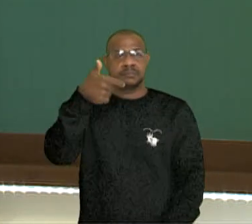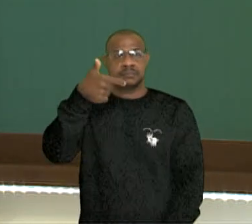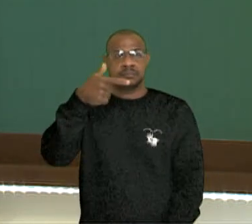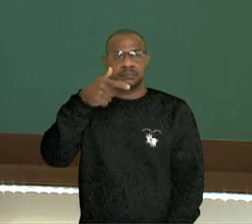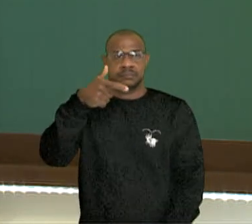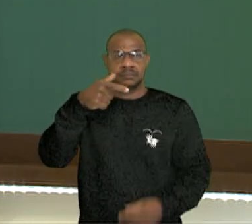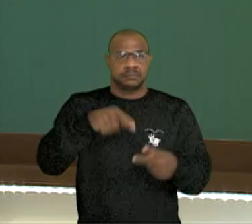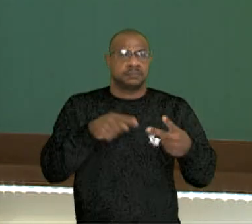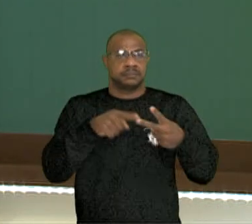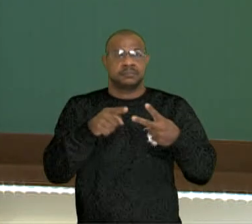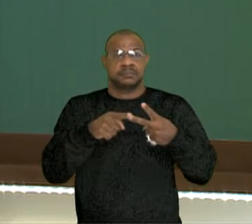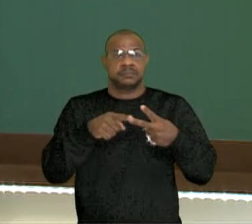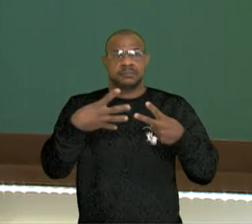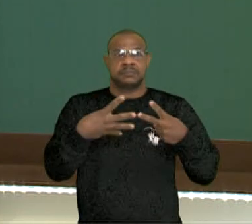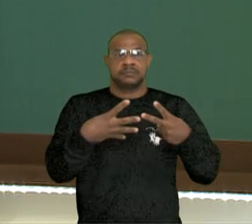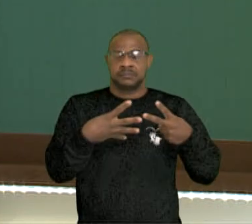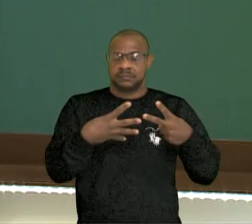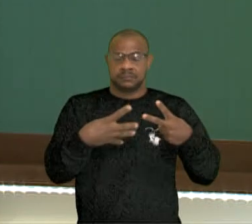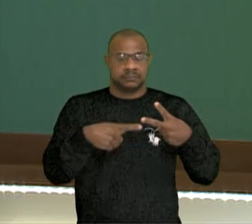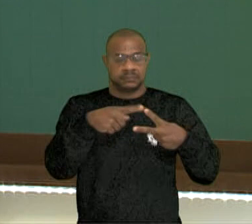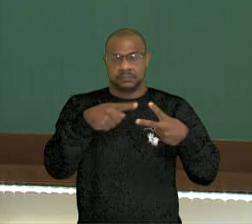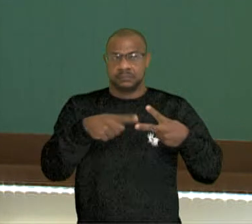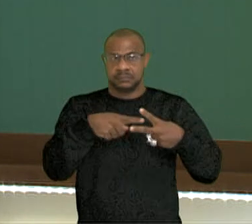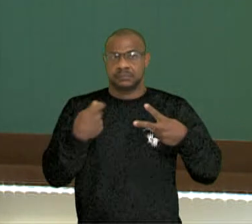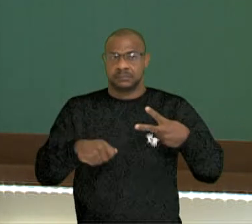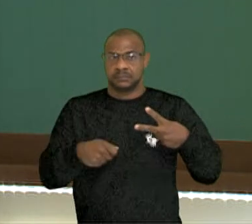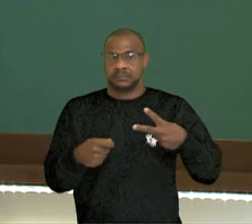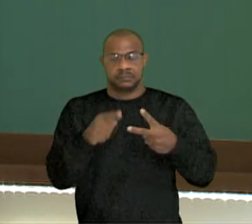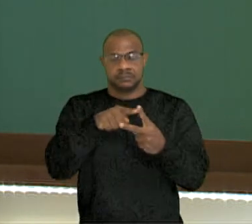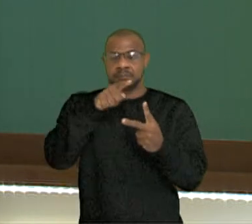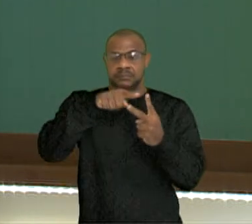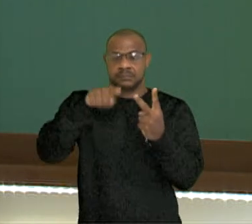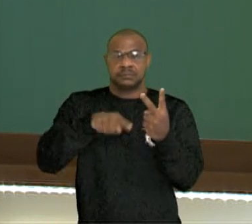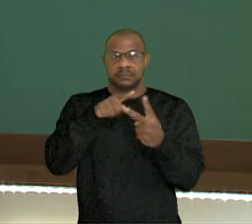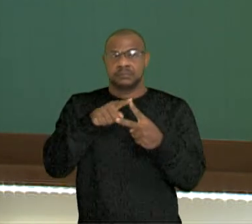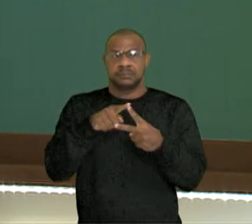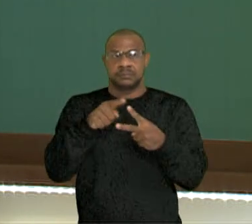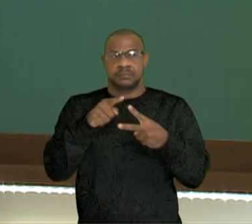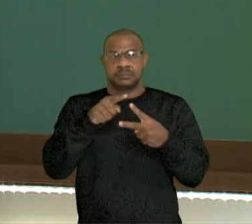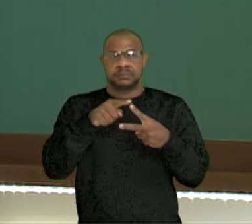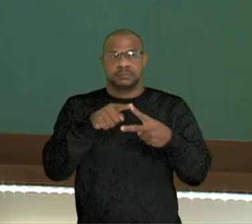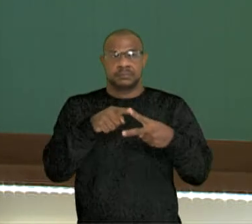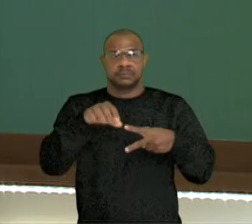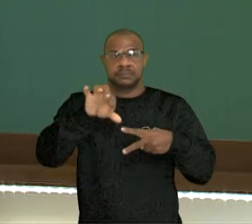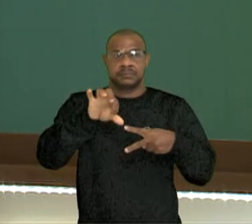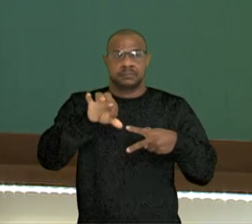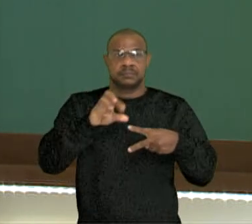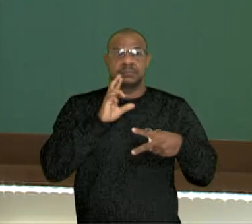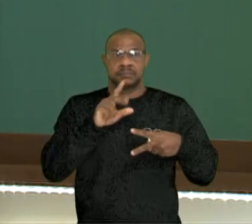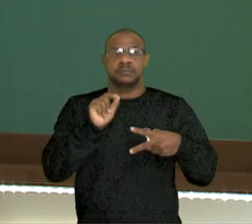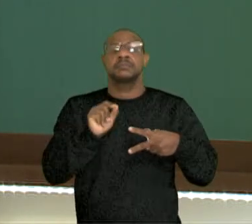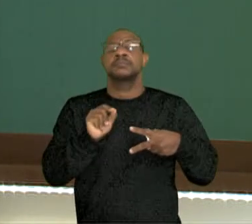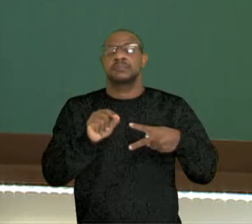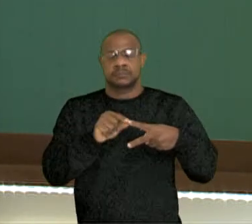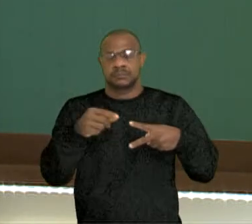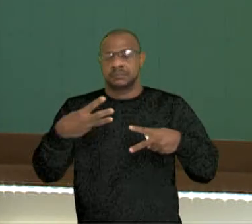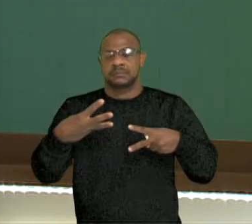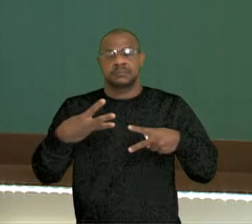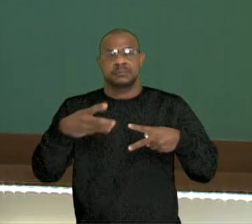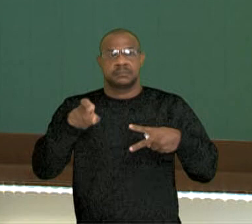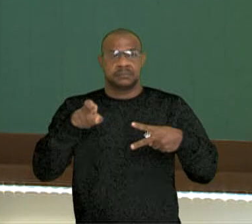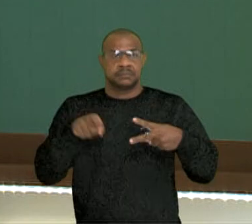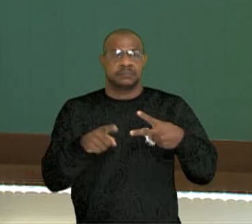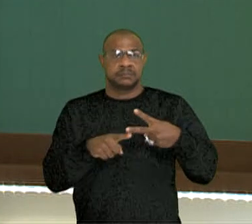quadrado e extraio a raiz de 4, ok? Então, ó, igualzinho. Raiz quadrada de 9, 3, de x ao quadrado, x.